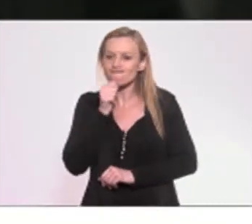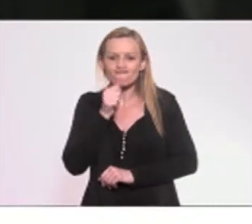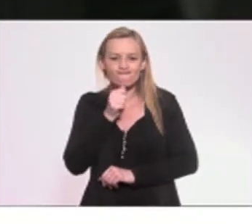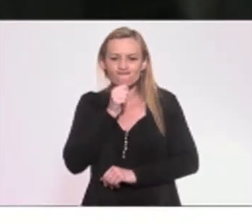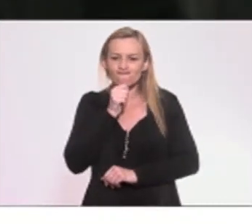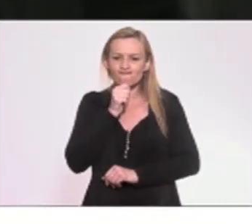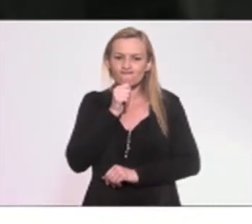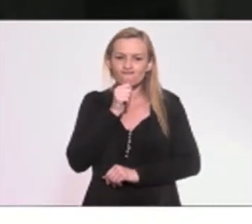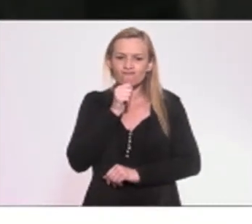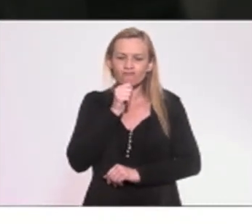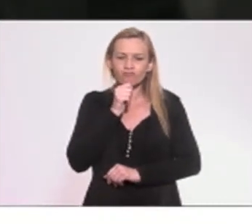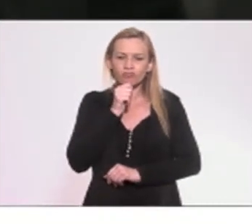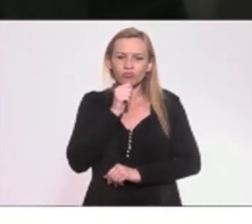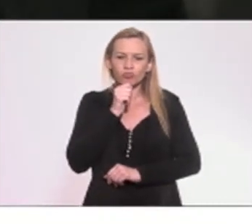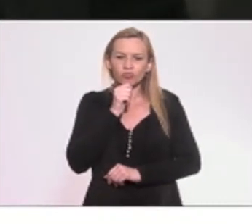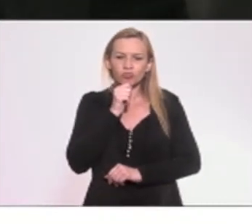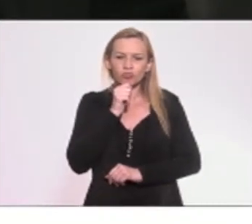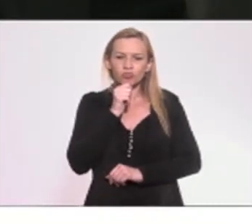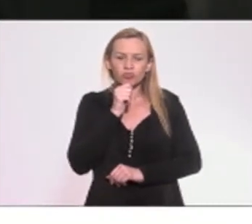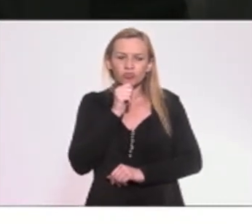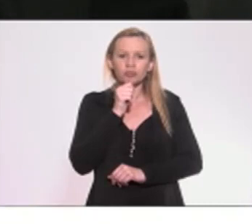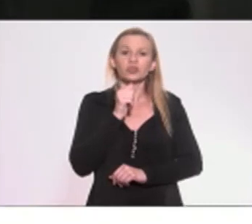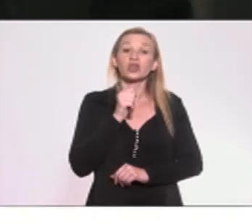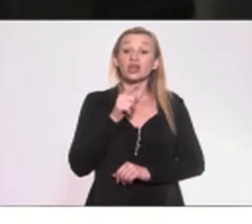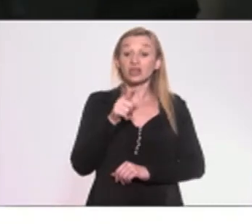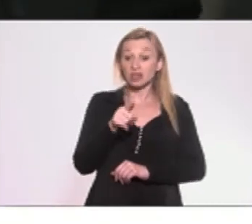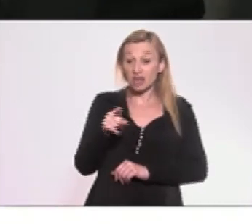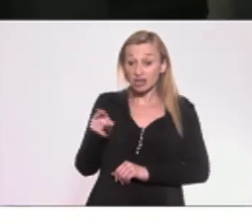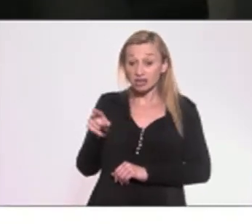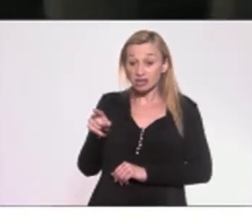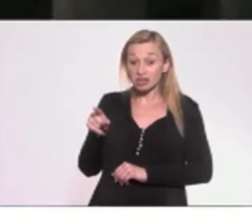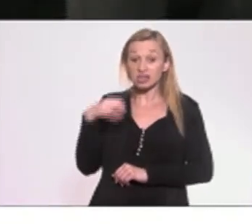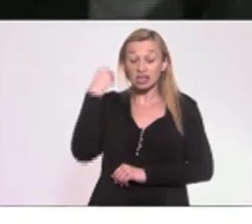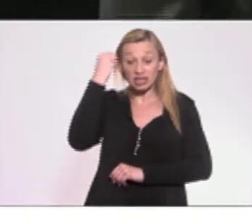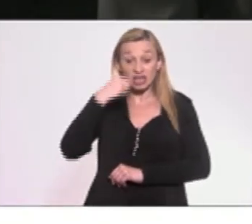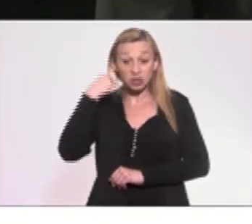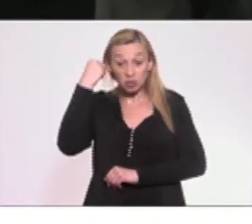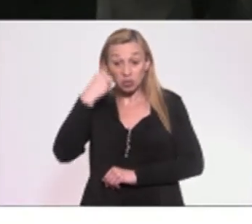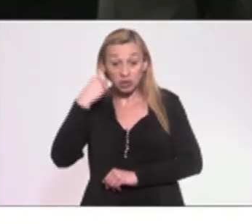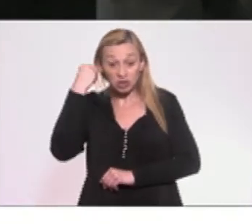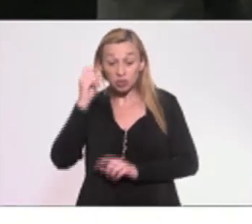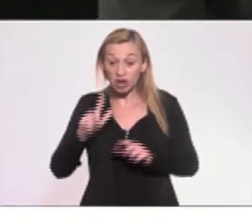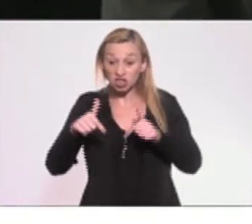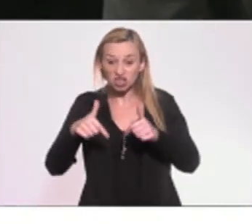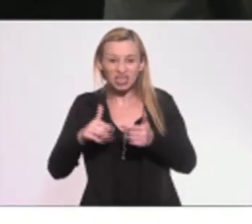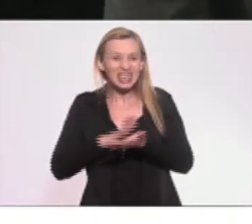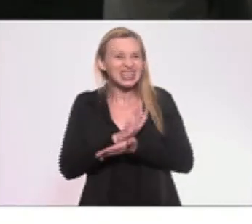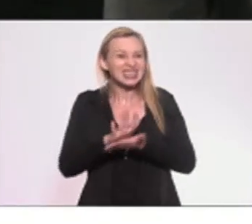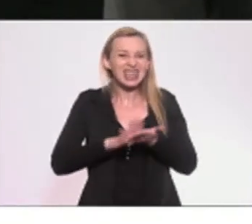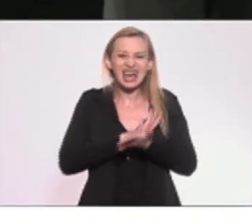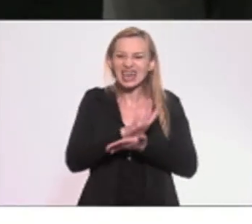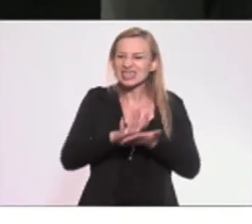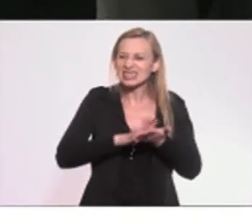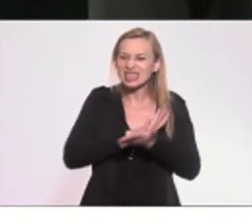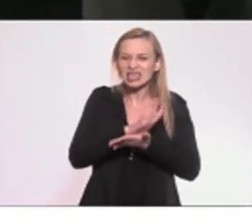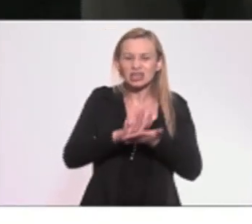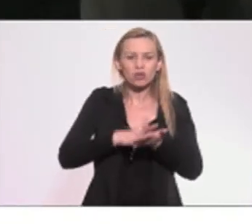o aspecto destes senadores, nada disso conseguiu perturbar-te.